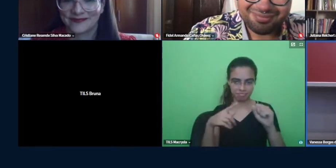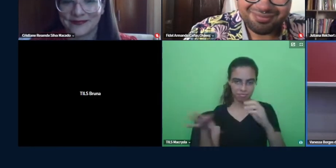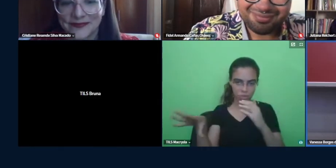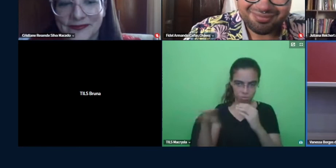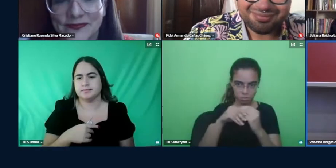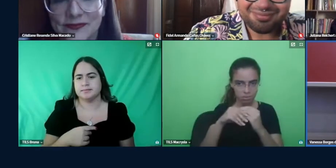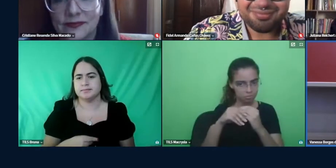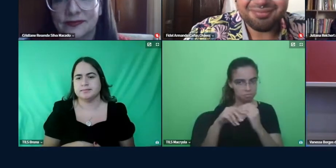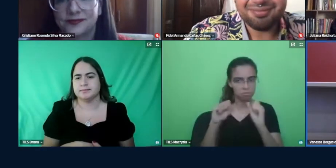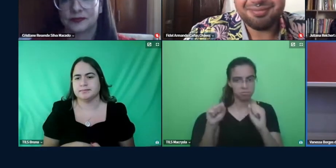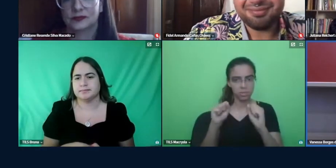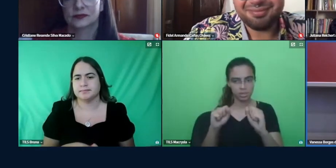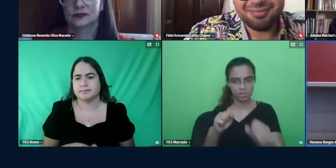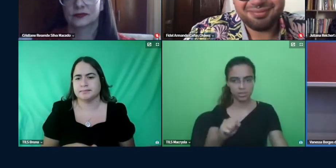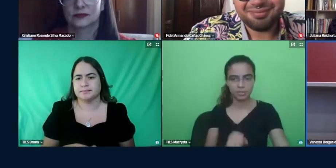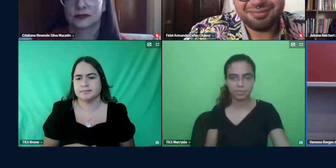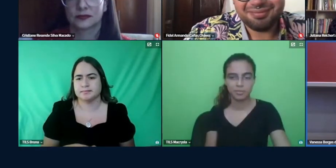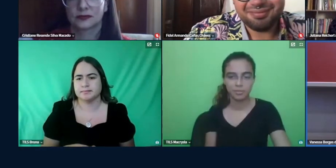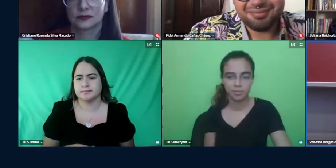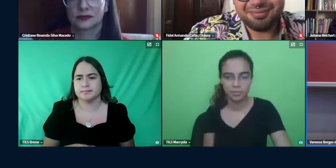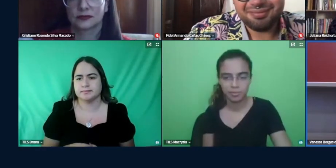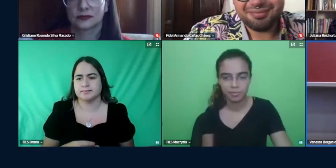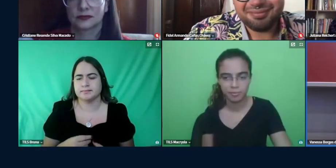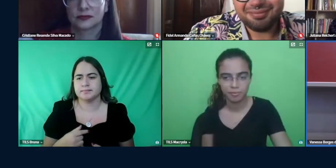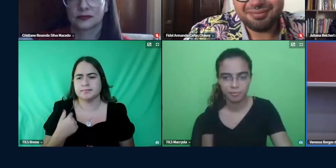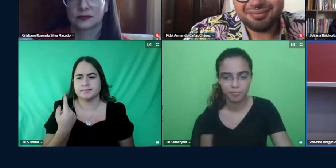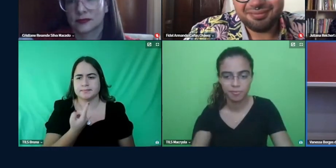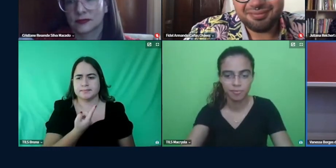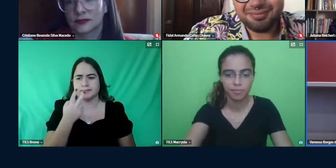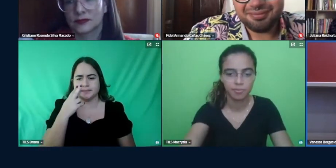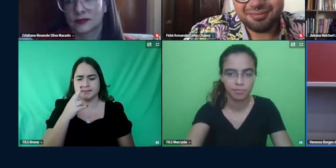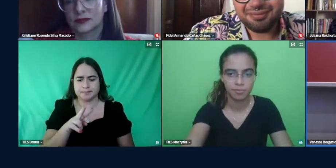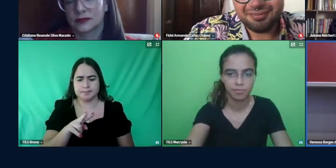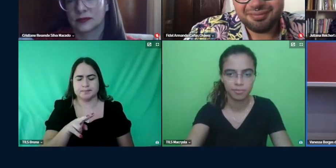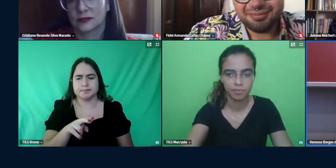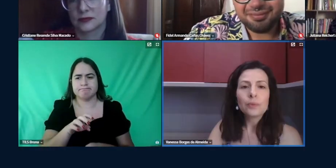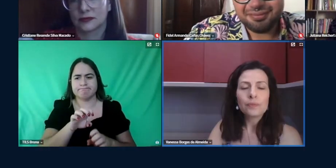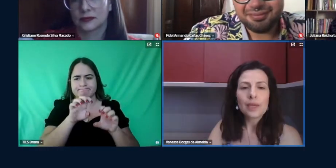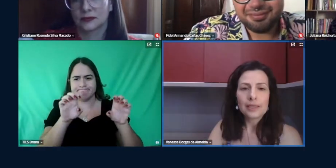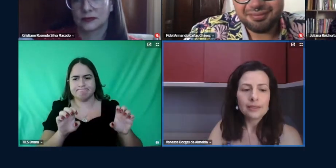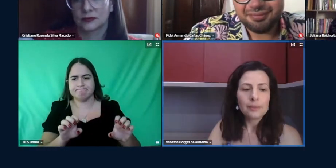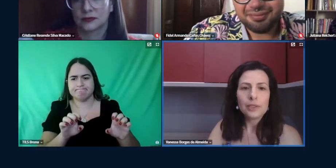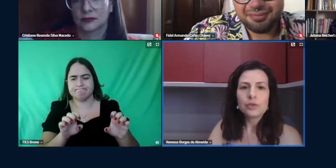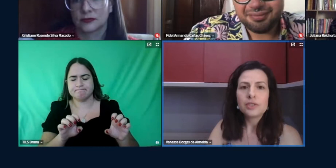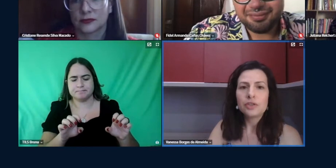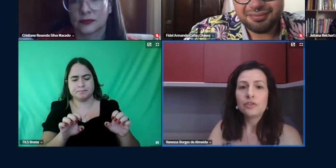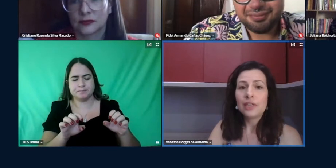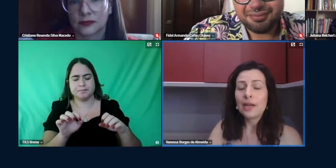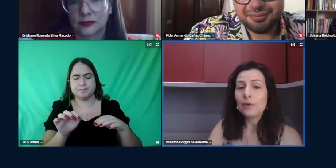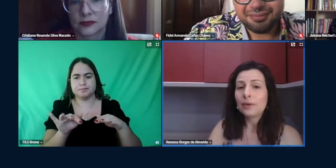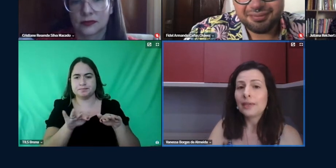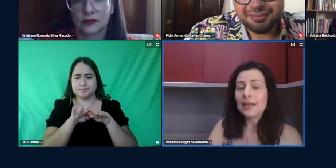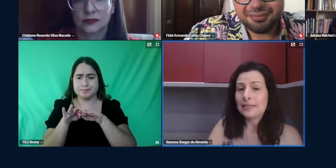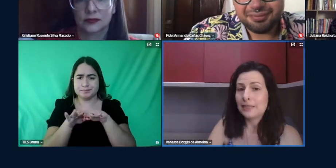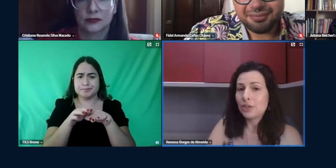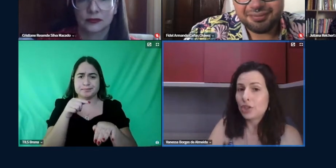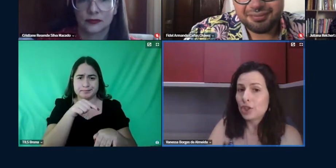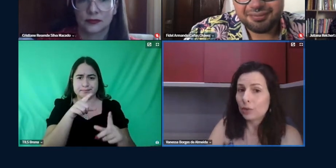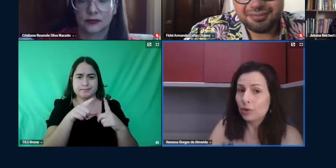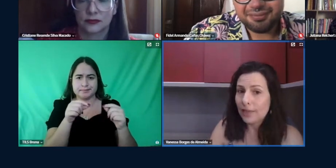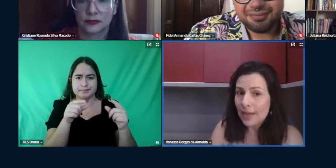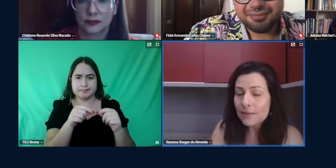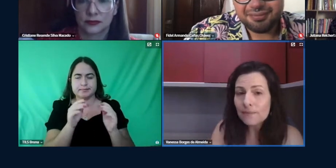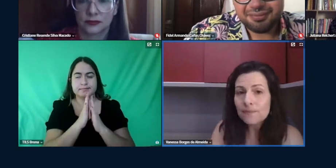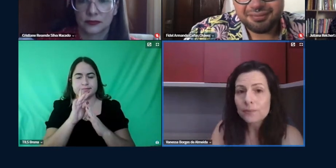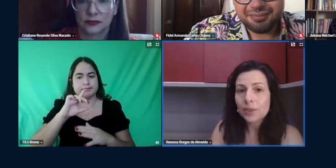junta né o que a gente vê um modelo que a gente vê muito aqui também no Distrito Federal graças a Deus